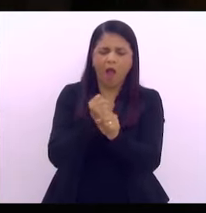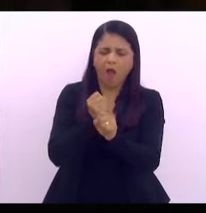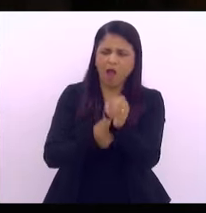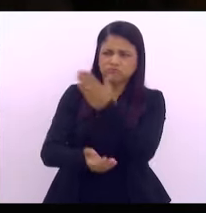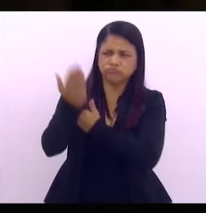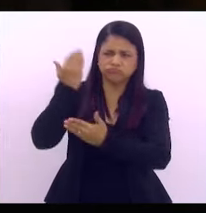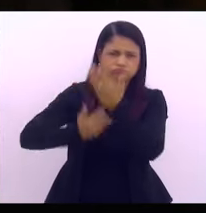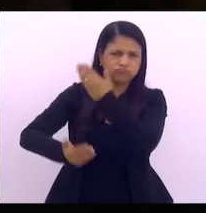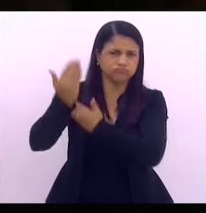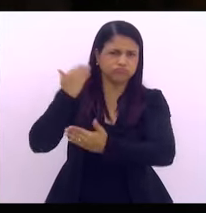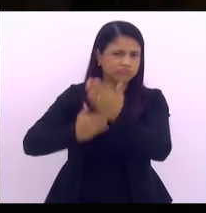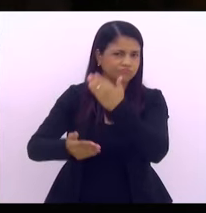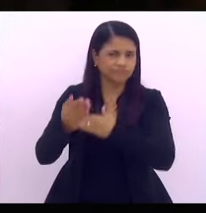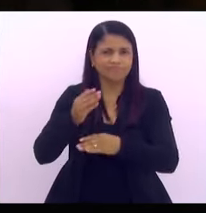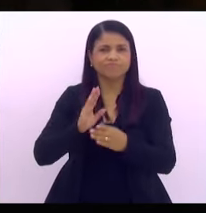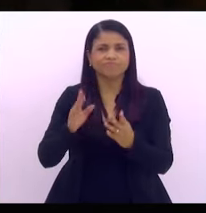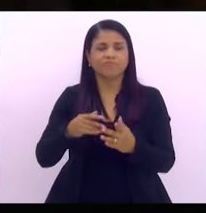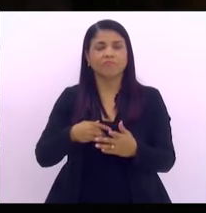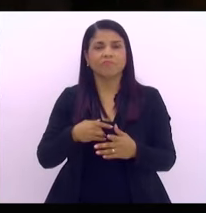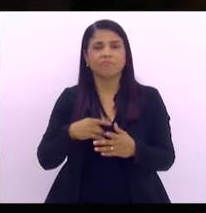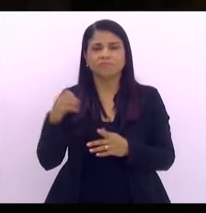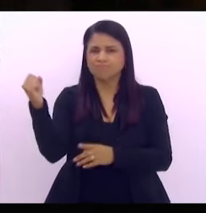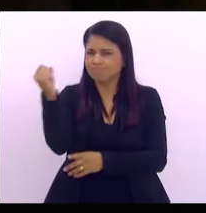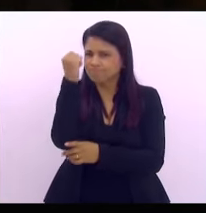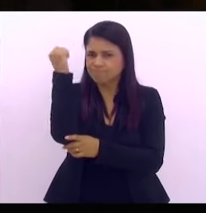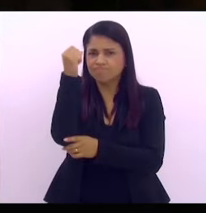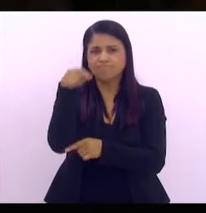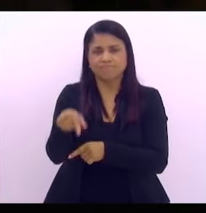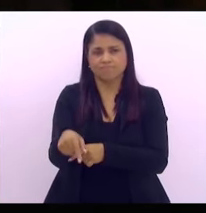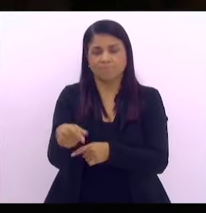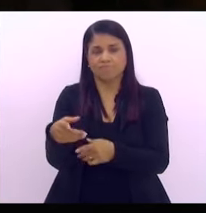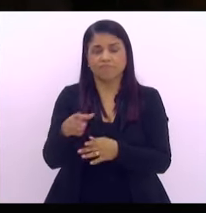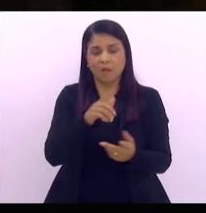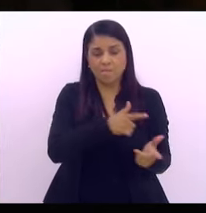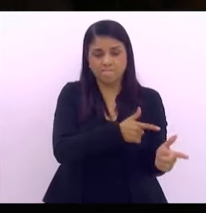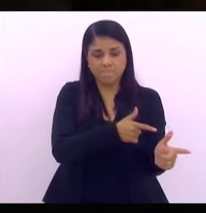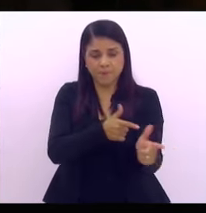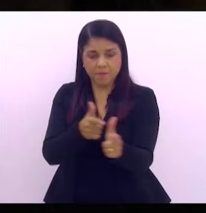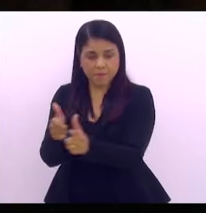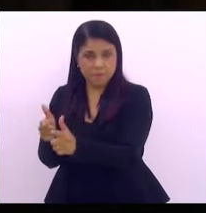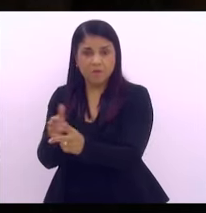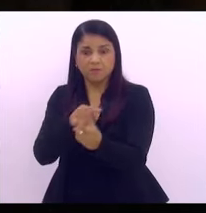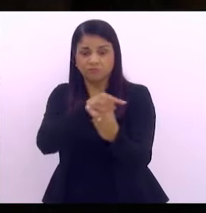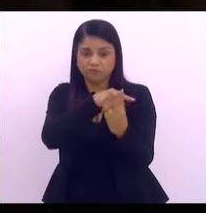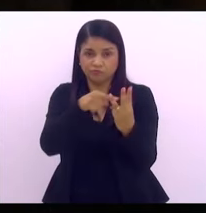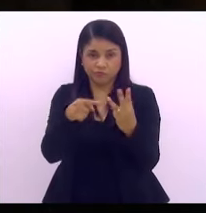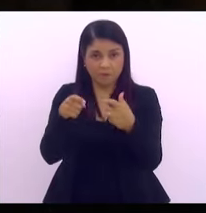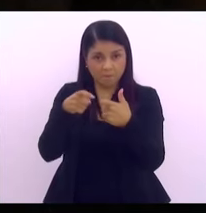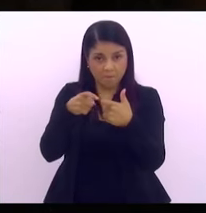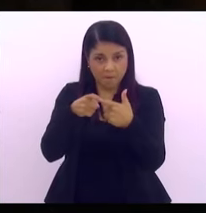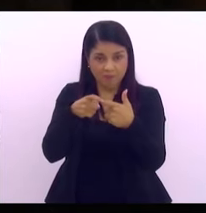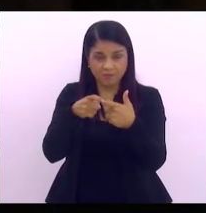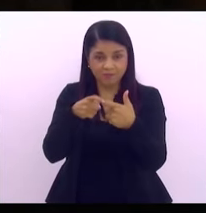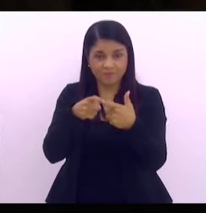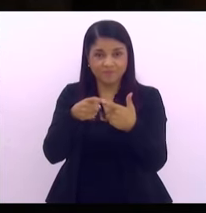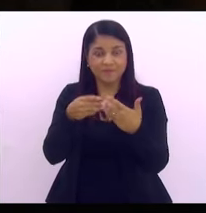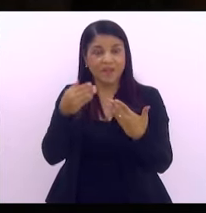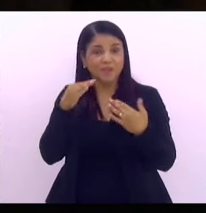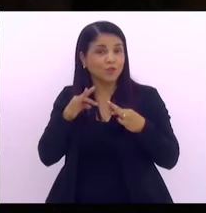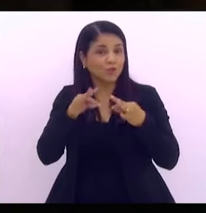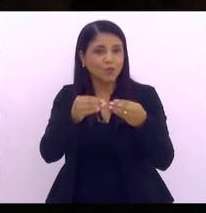essa desgraça de grandes proporções, como foi o assassinato dos médicos, todo mundo aparece para